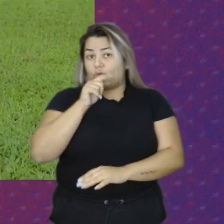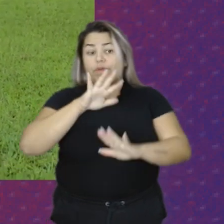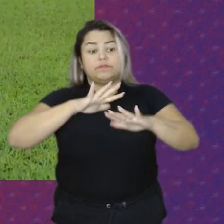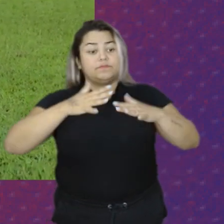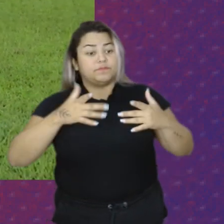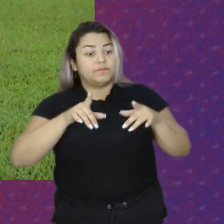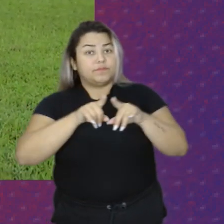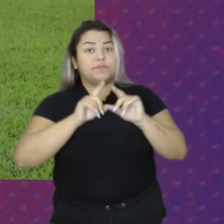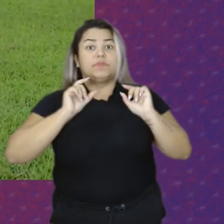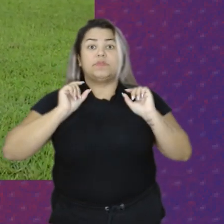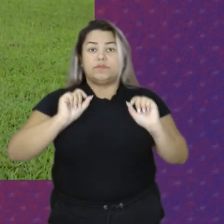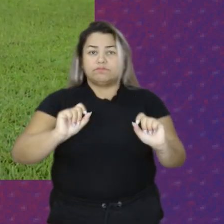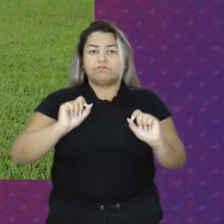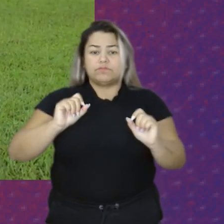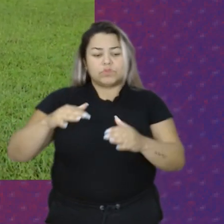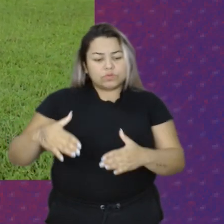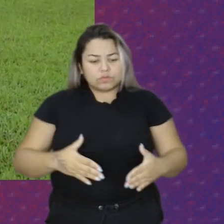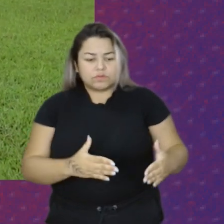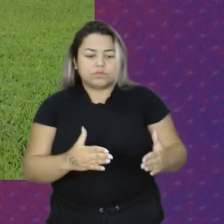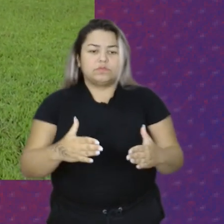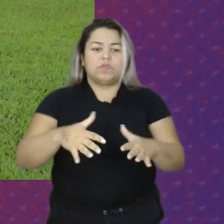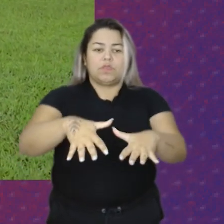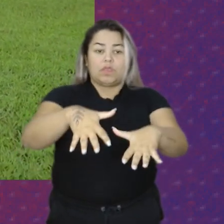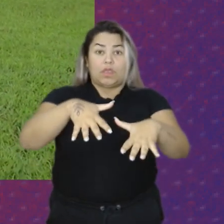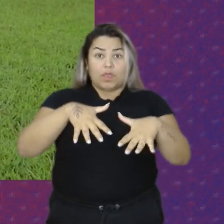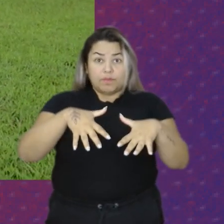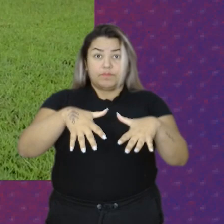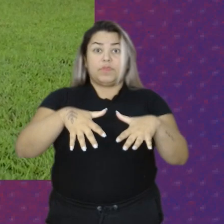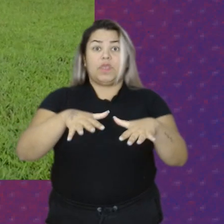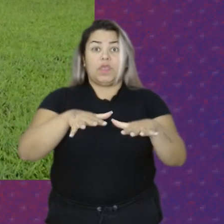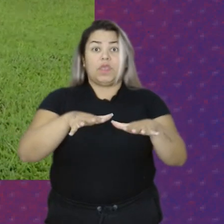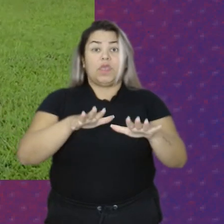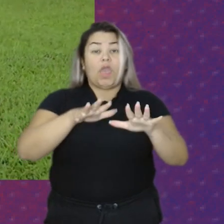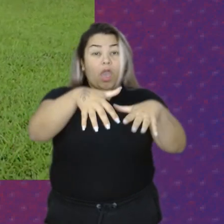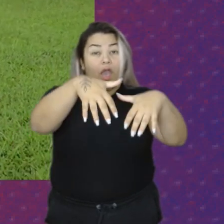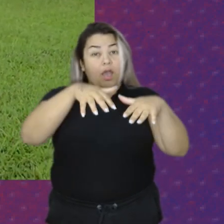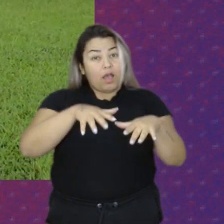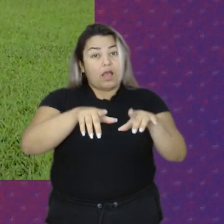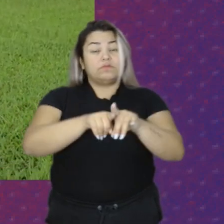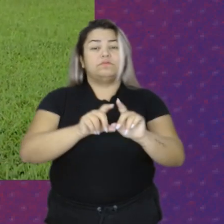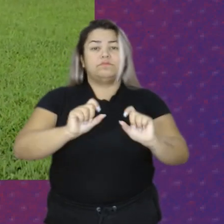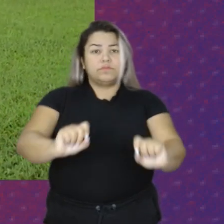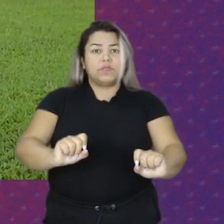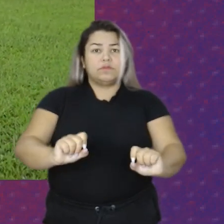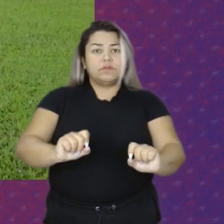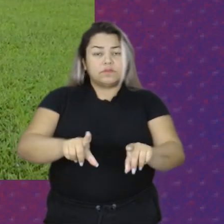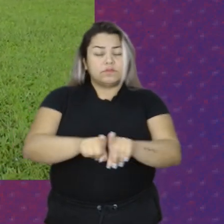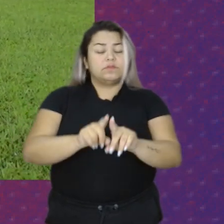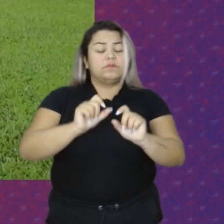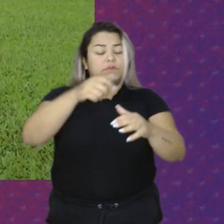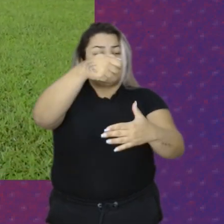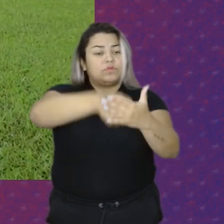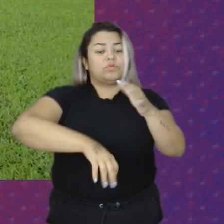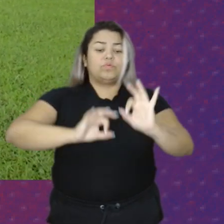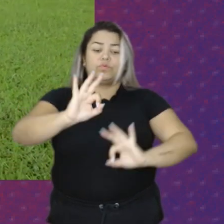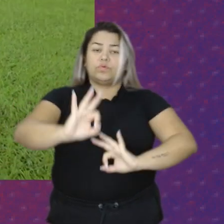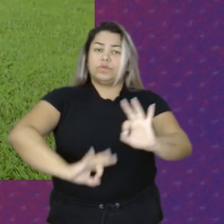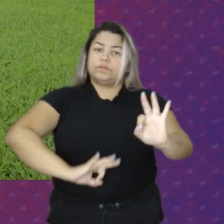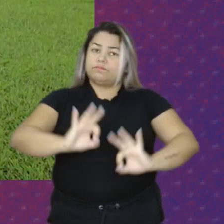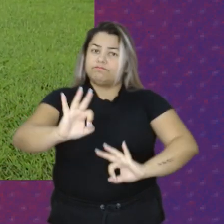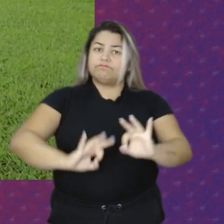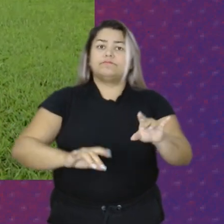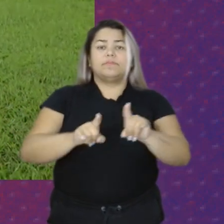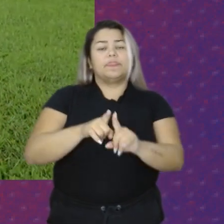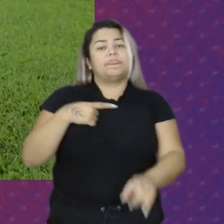nos colocamos a caminho de Brasília em uma marcha que expressa os nossos processos organizativos e